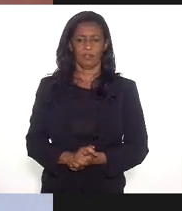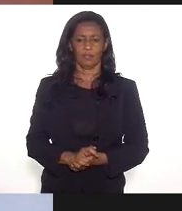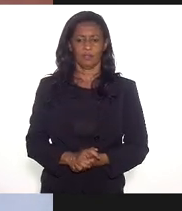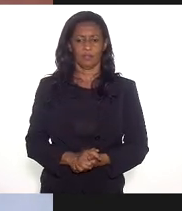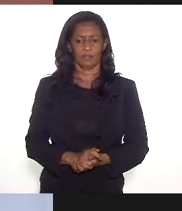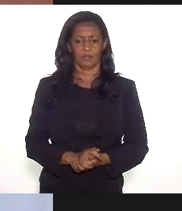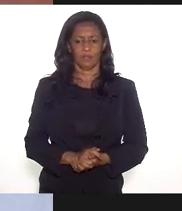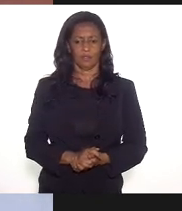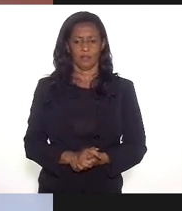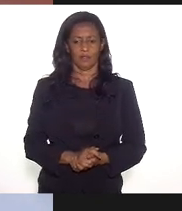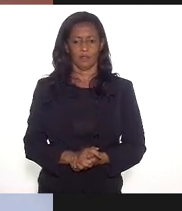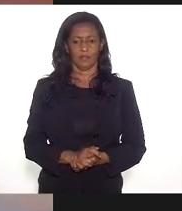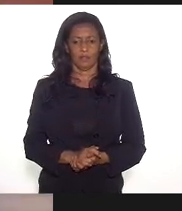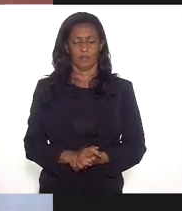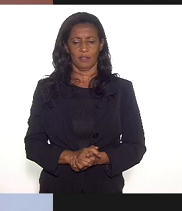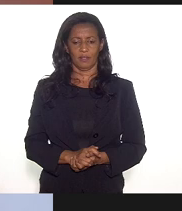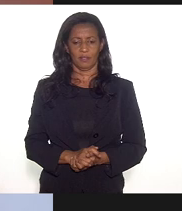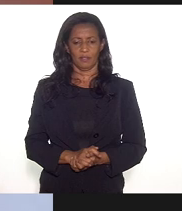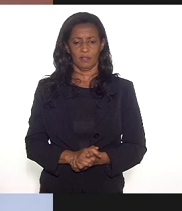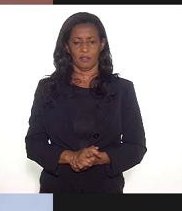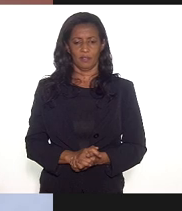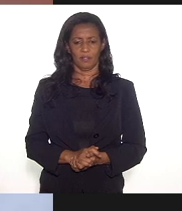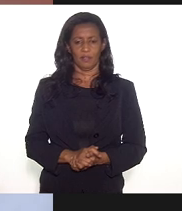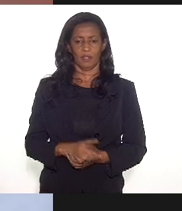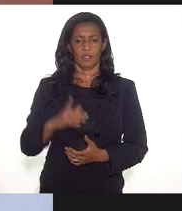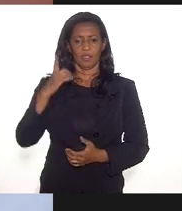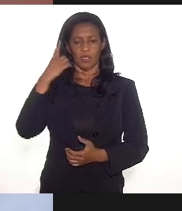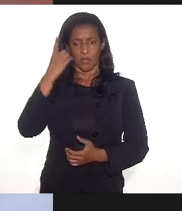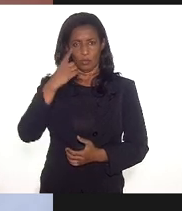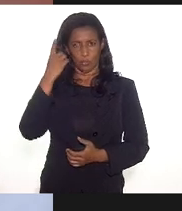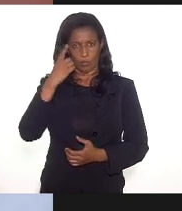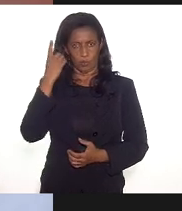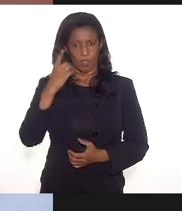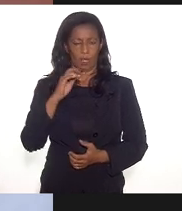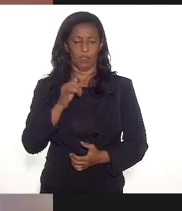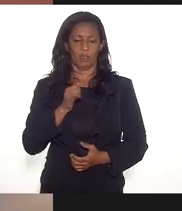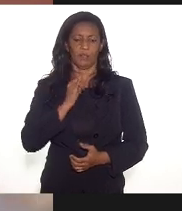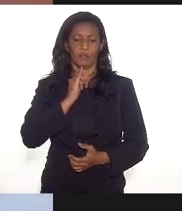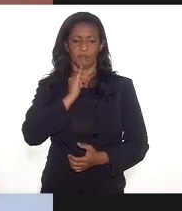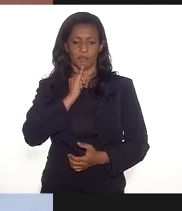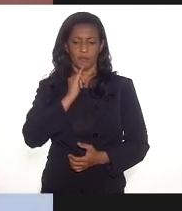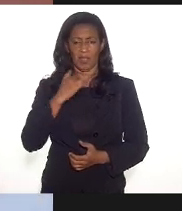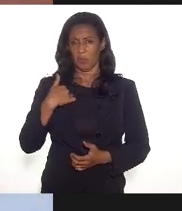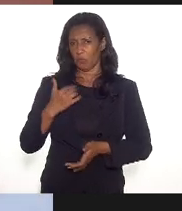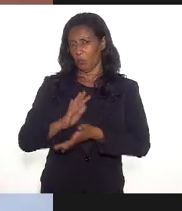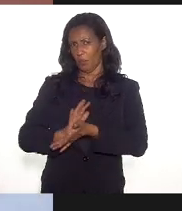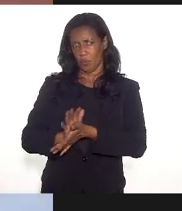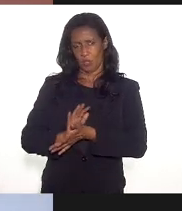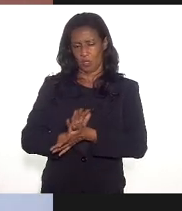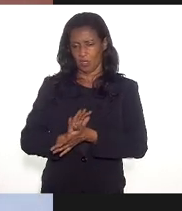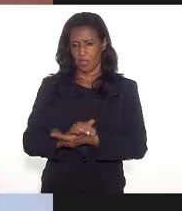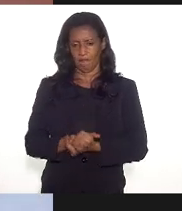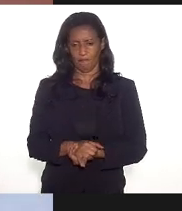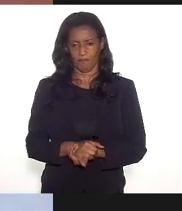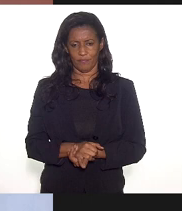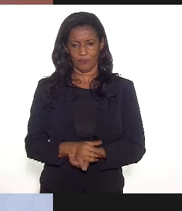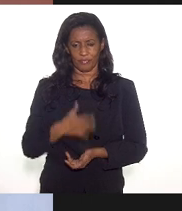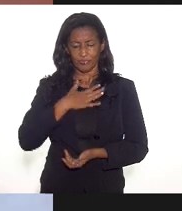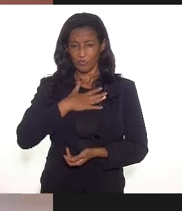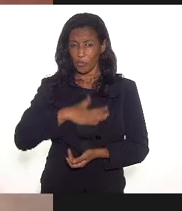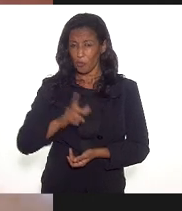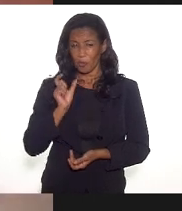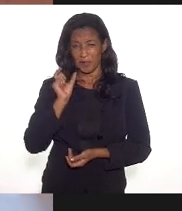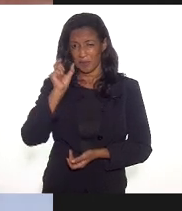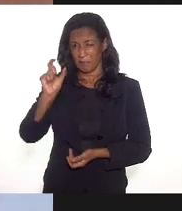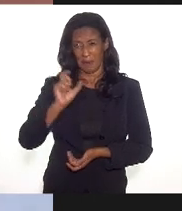ontem, em que a maioria dos deputados, infelizmente, eu não tenho preconceito, eu não gosto dessa palavra e